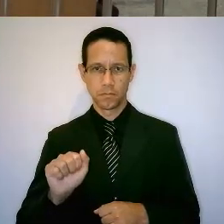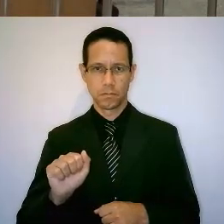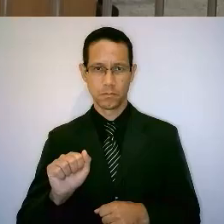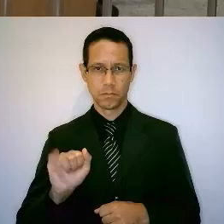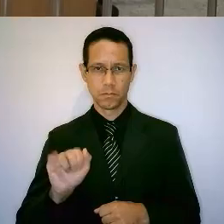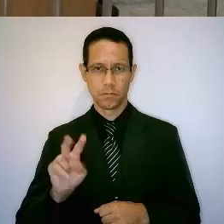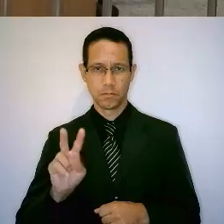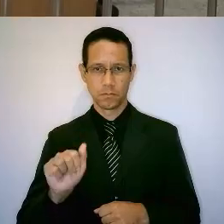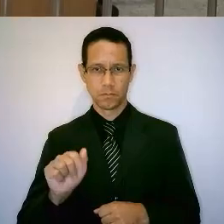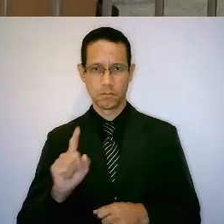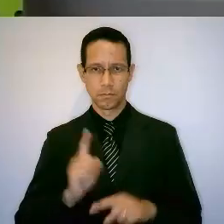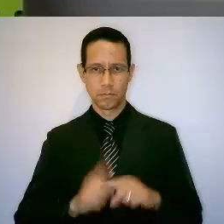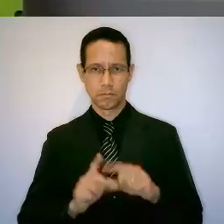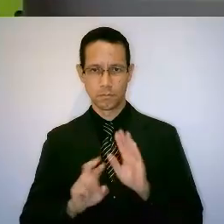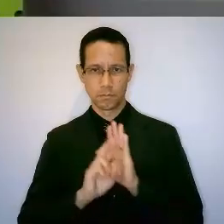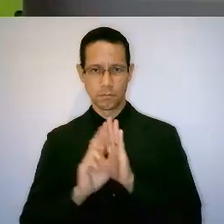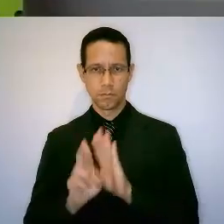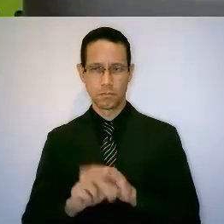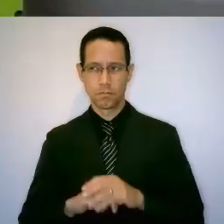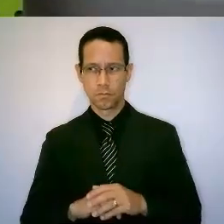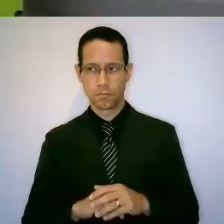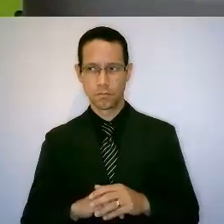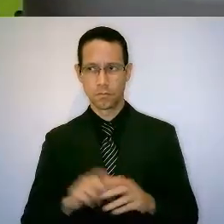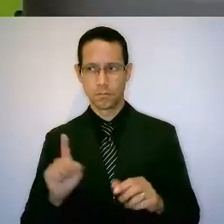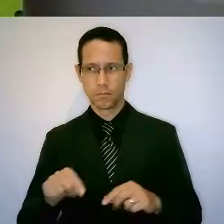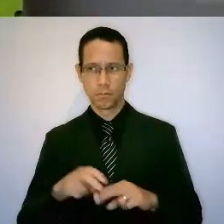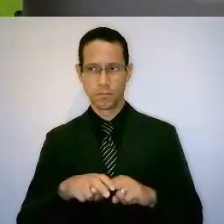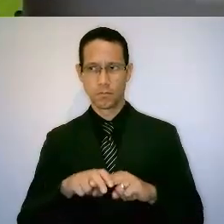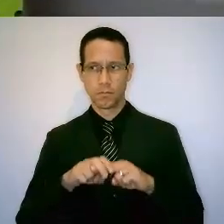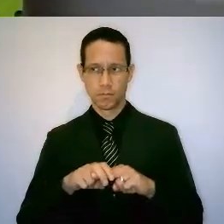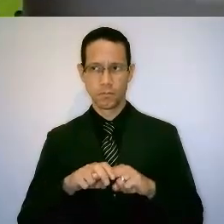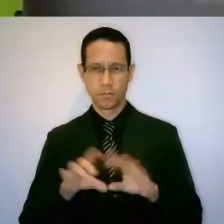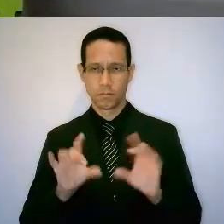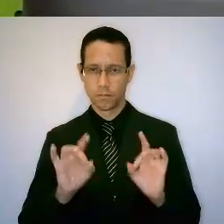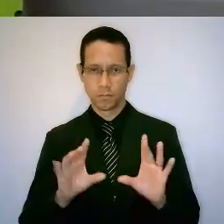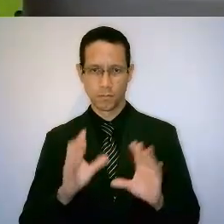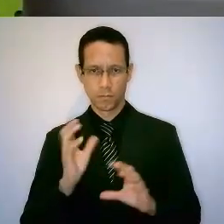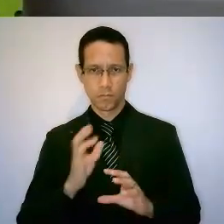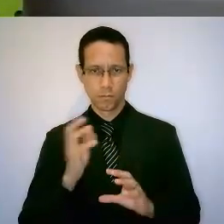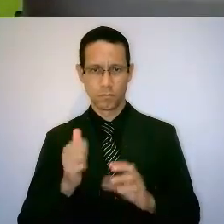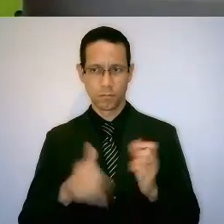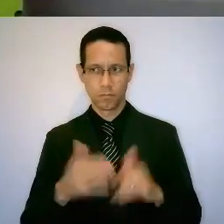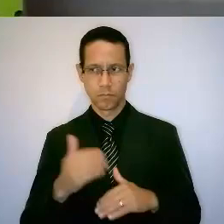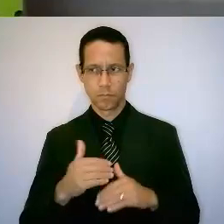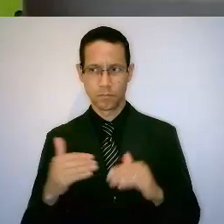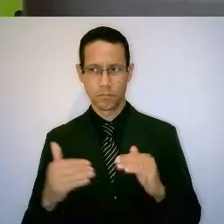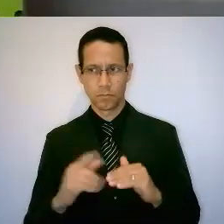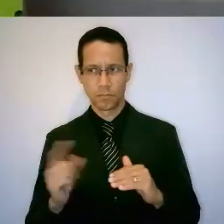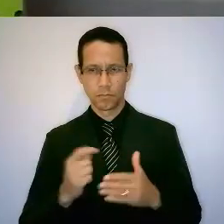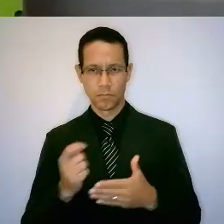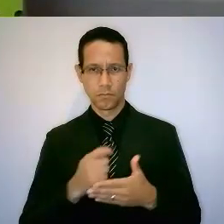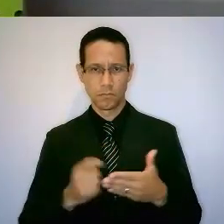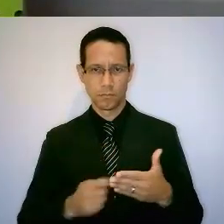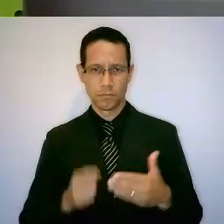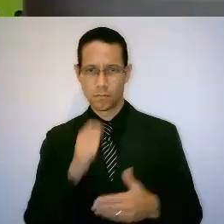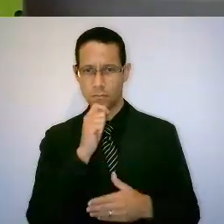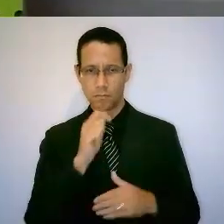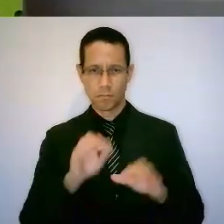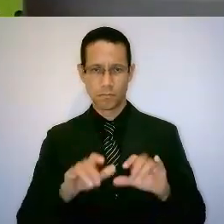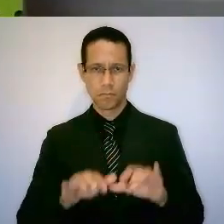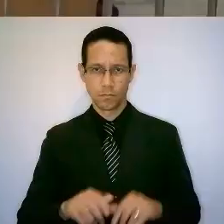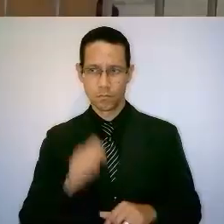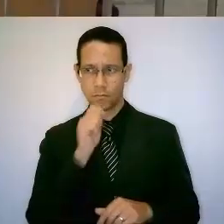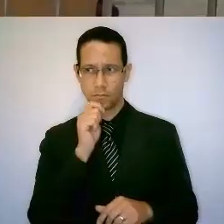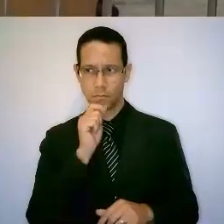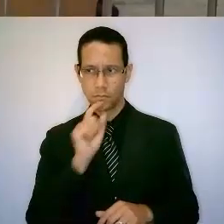eu digo em relação às razões sim só são razões orais eu não consegui nem por escrito vai deixar para a presença dele pode